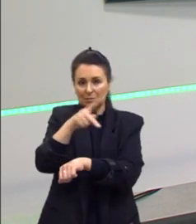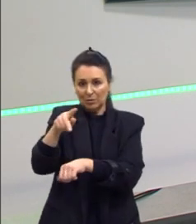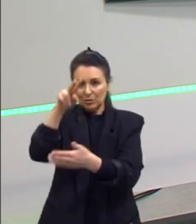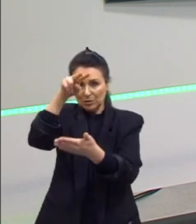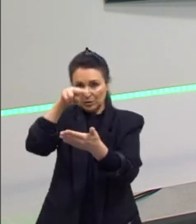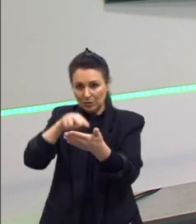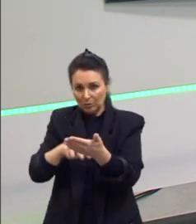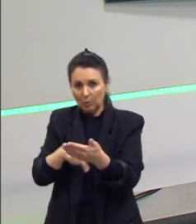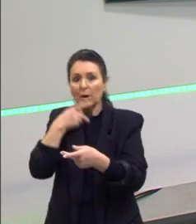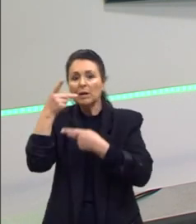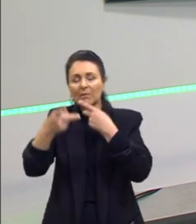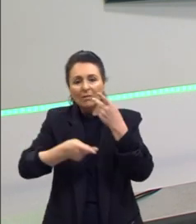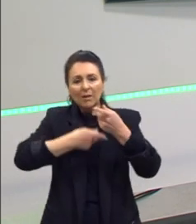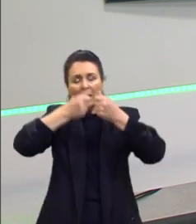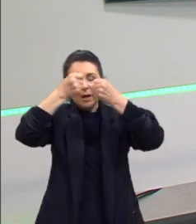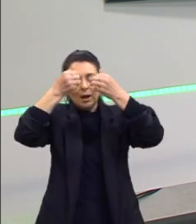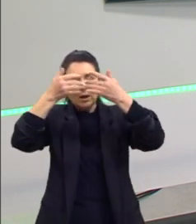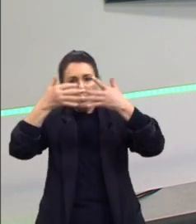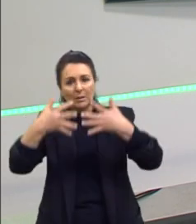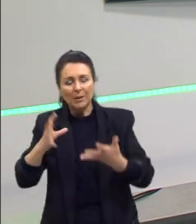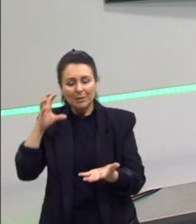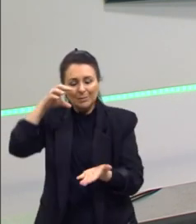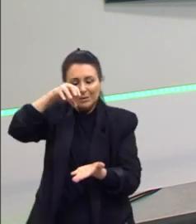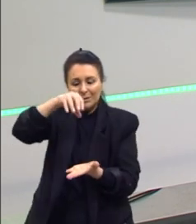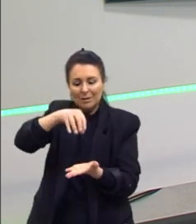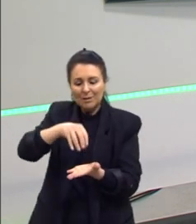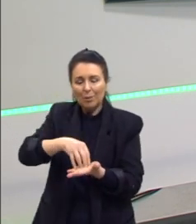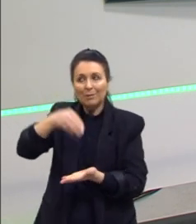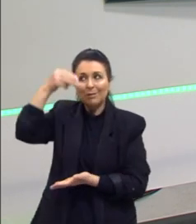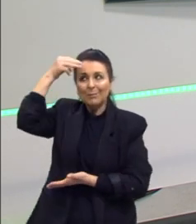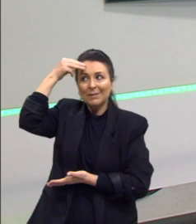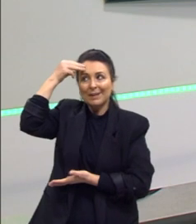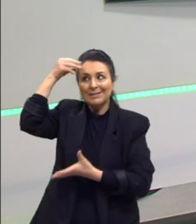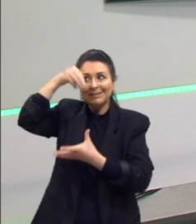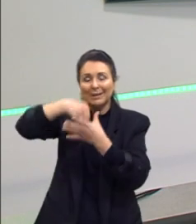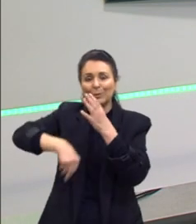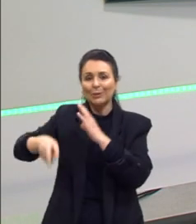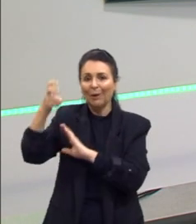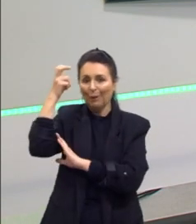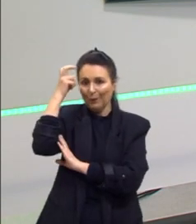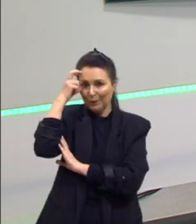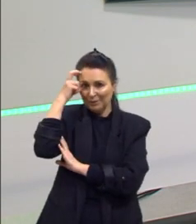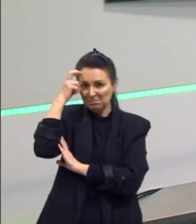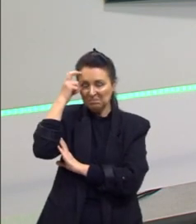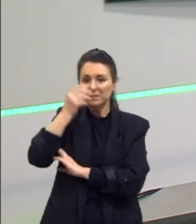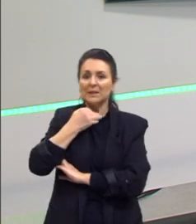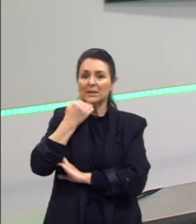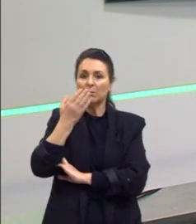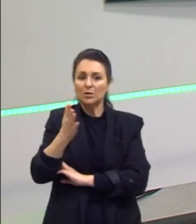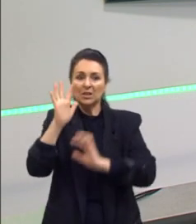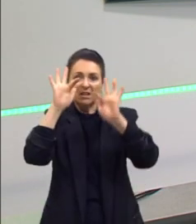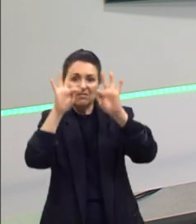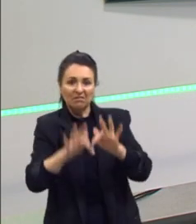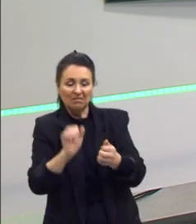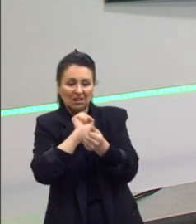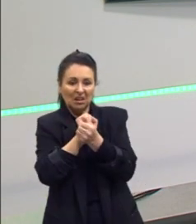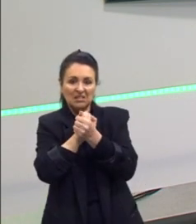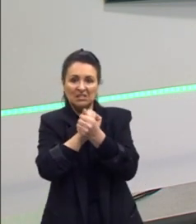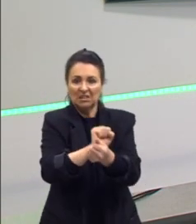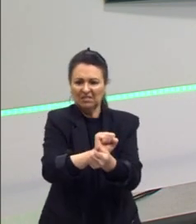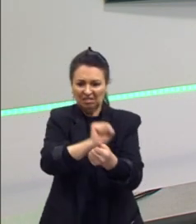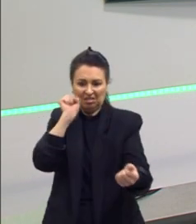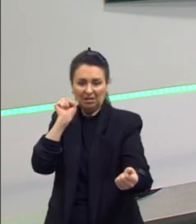o quê sobre essa colonização na nossa mentalidade a cultura que não basta né por um fim da escravidão